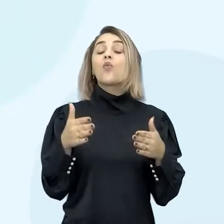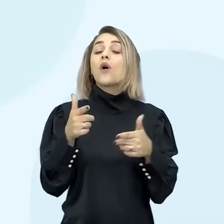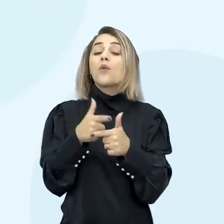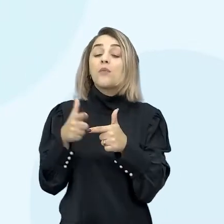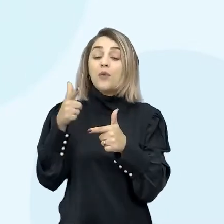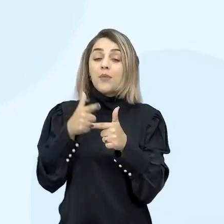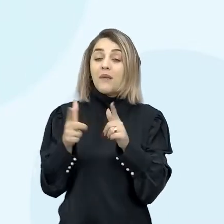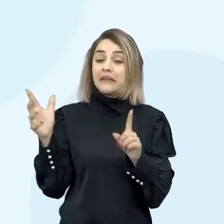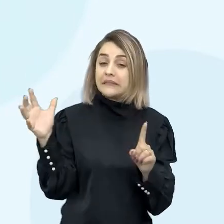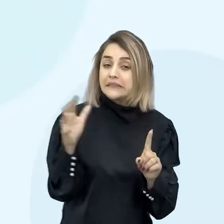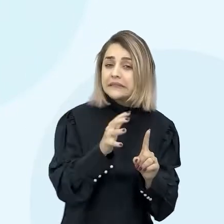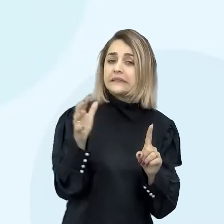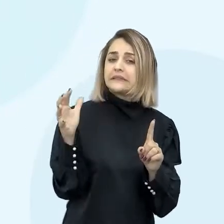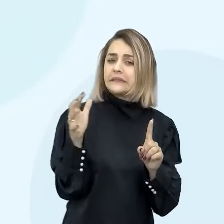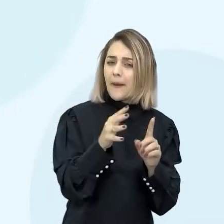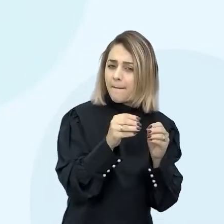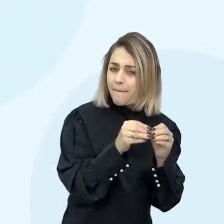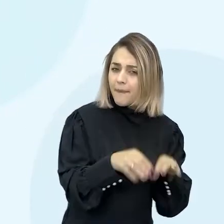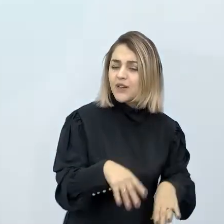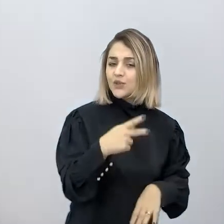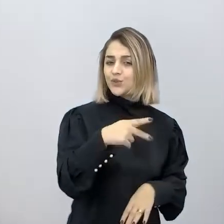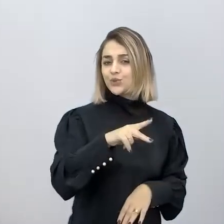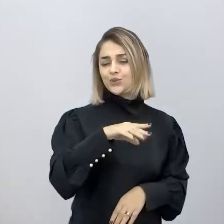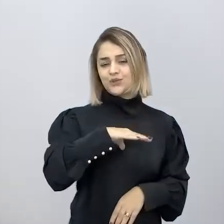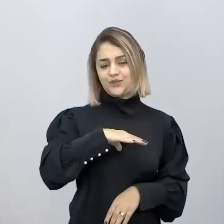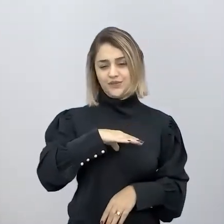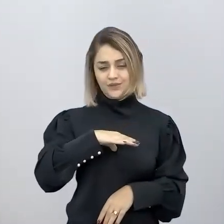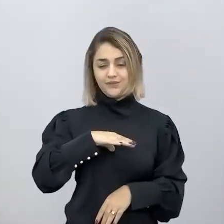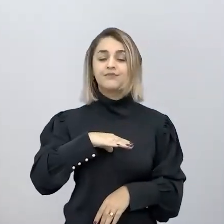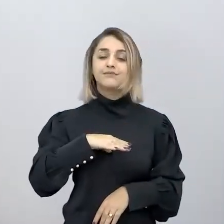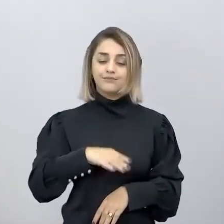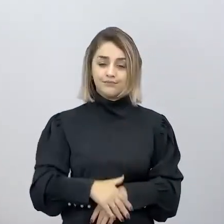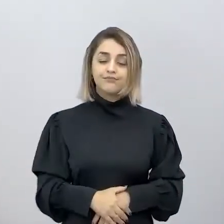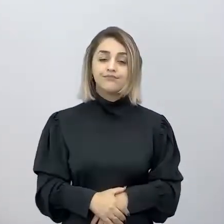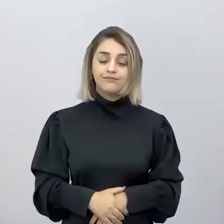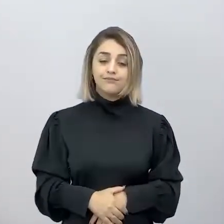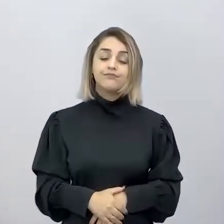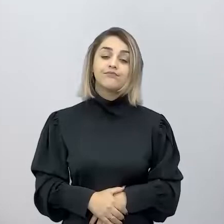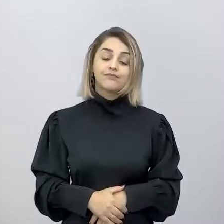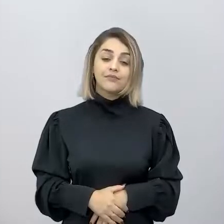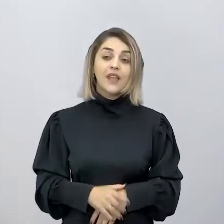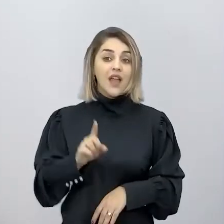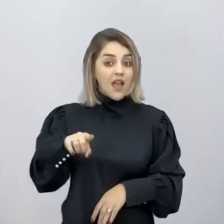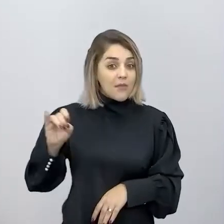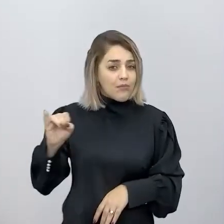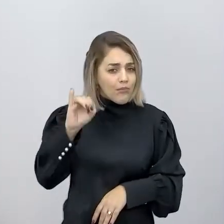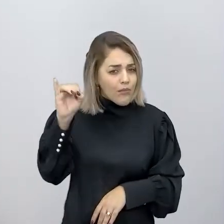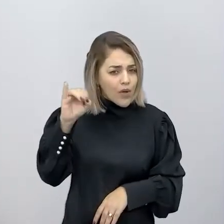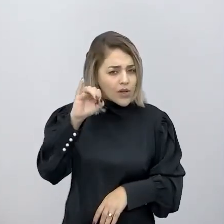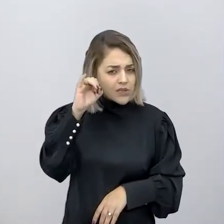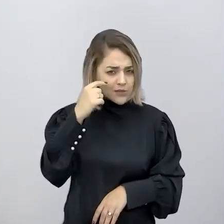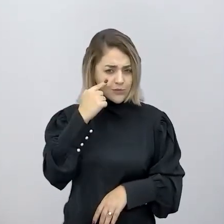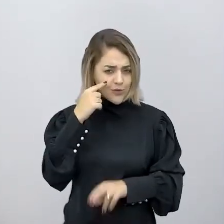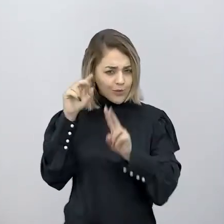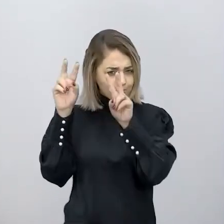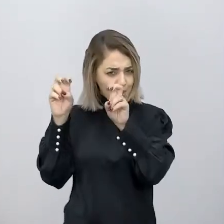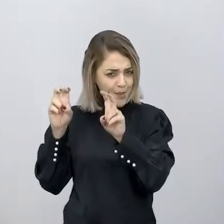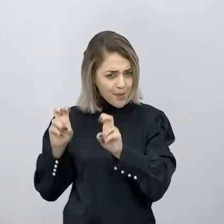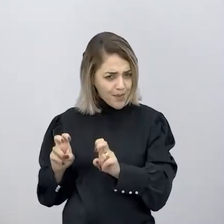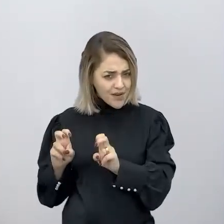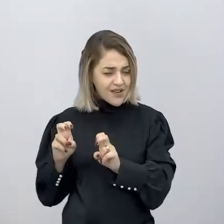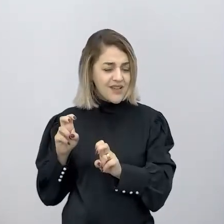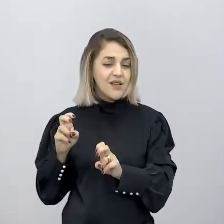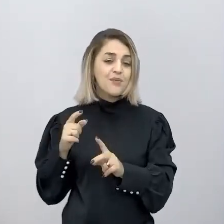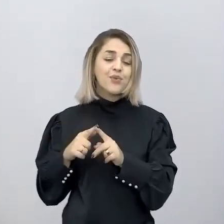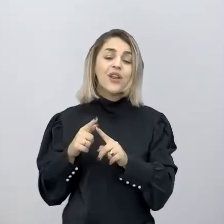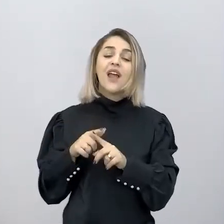a sua cidade? Isso é bem importante porque o que acontece? Às vezes a gente fica num